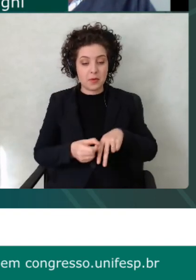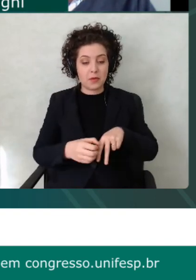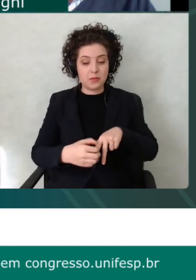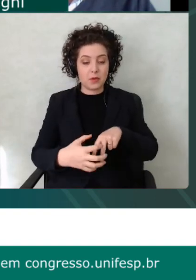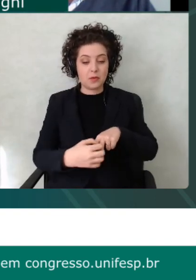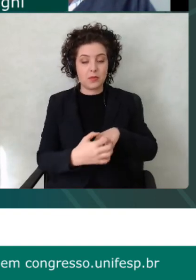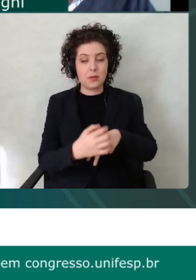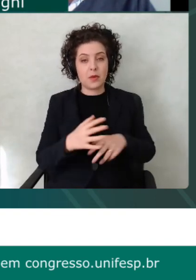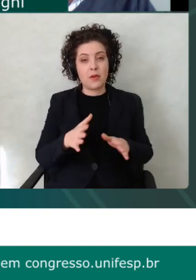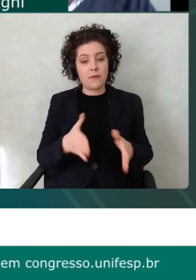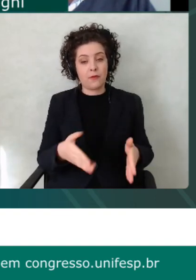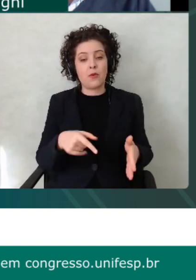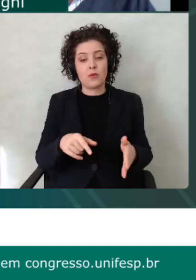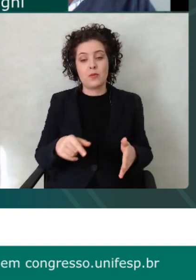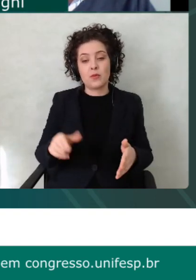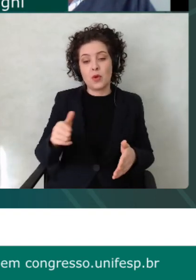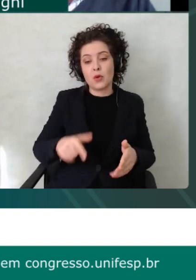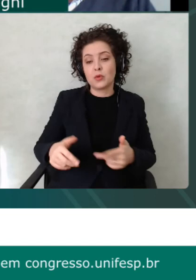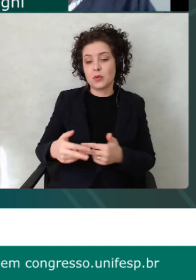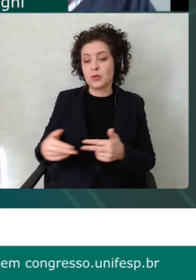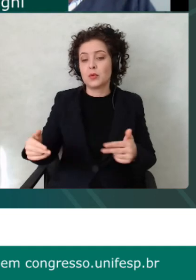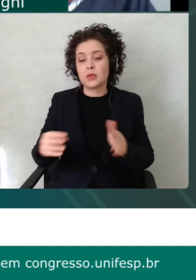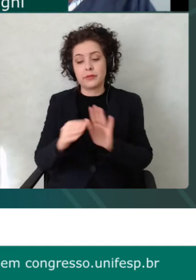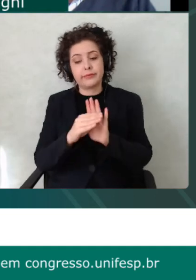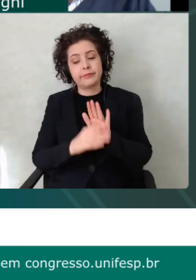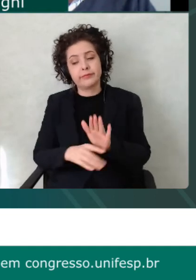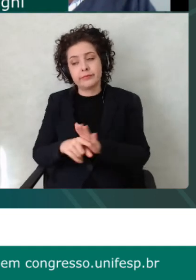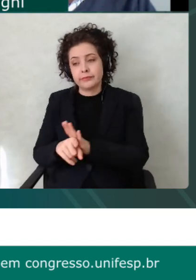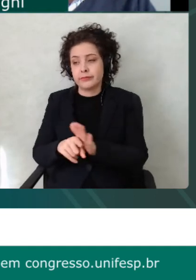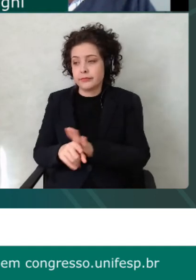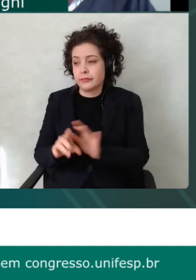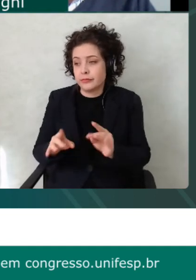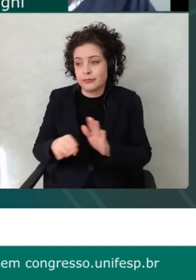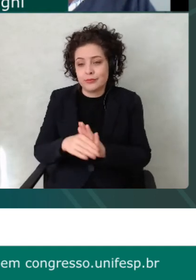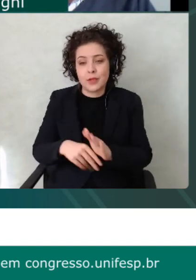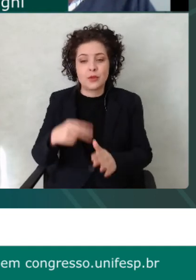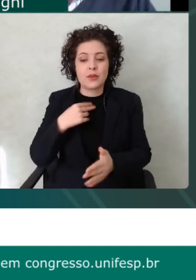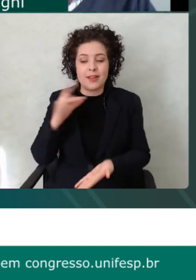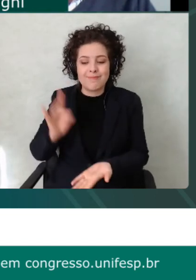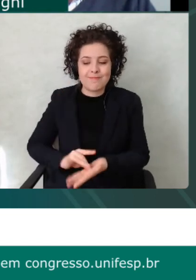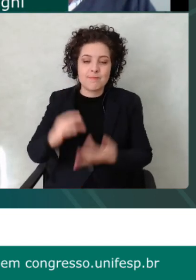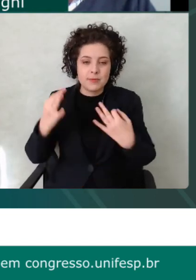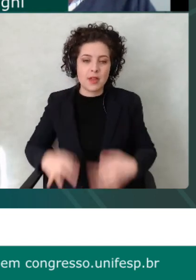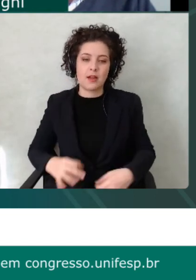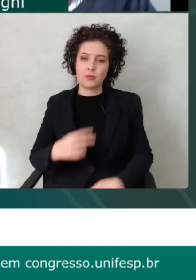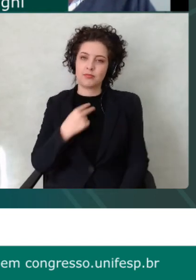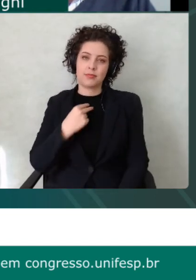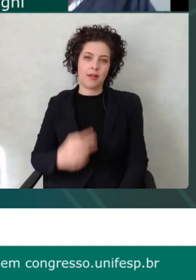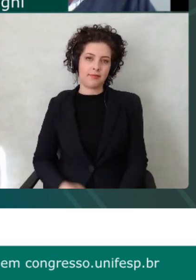O resto é protocolo de pesquisa, não dá para afirmar absolutamente nada.